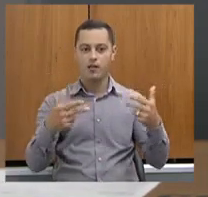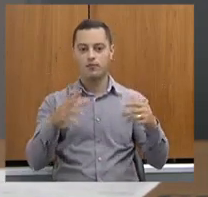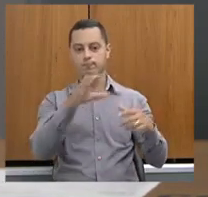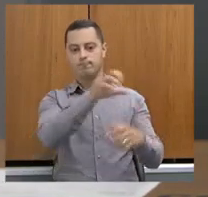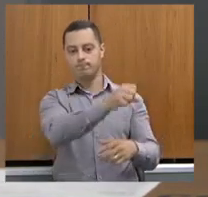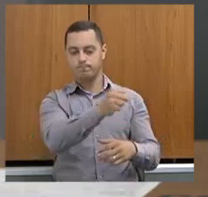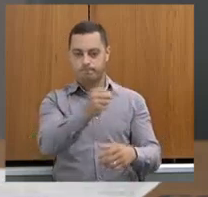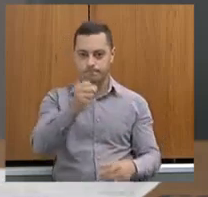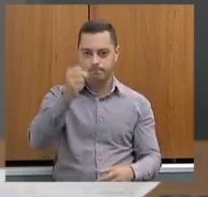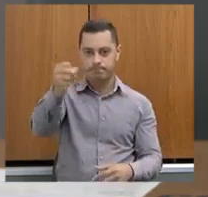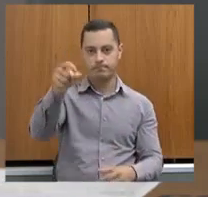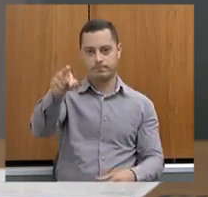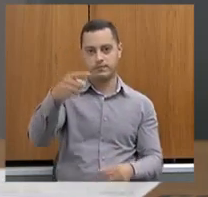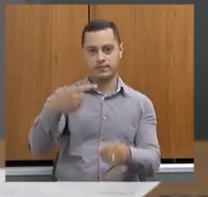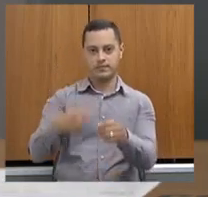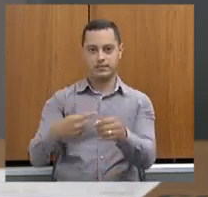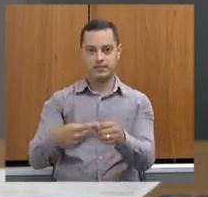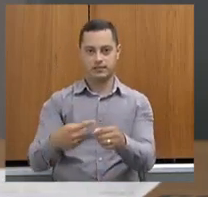Itaobim